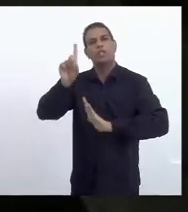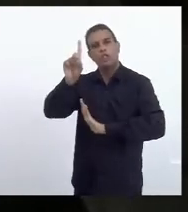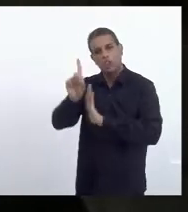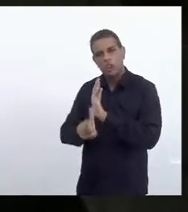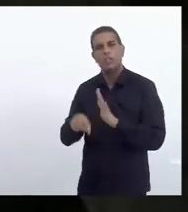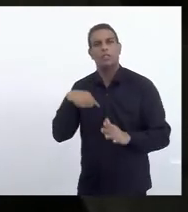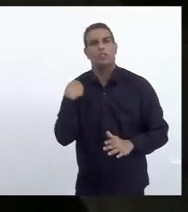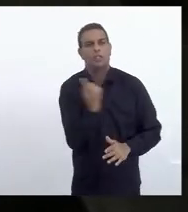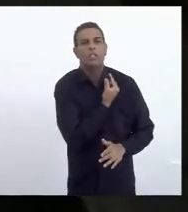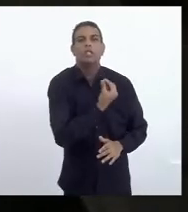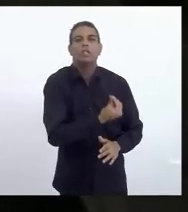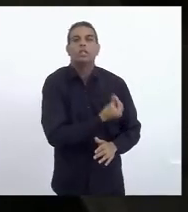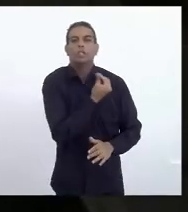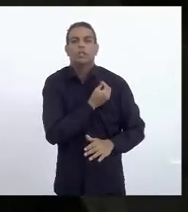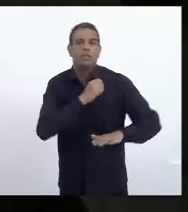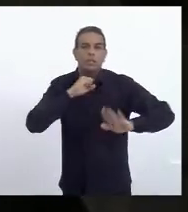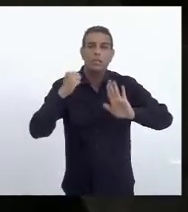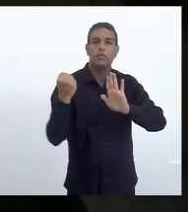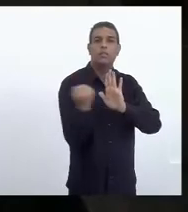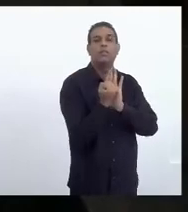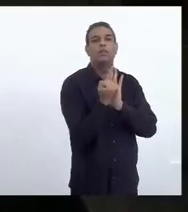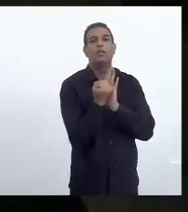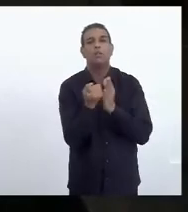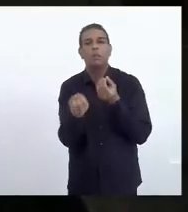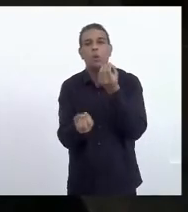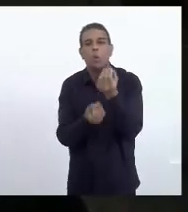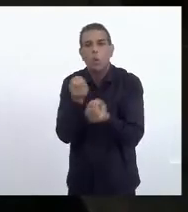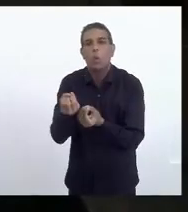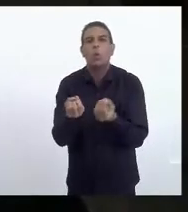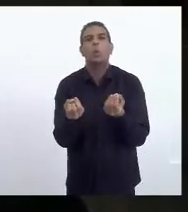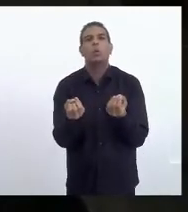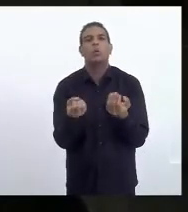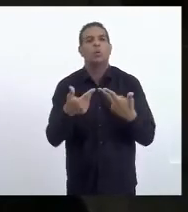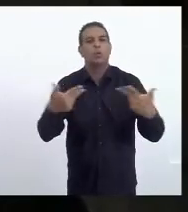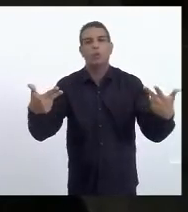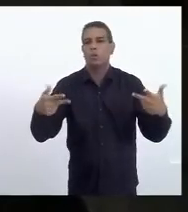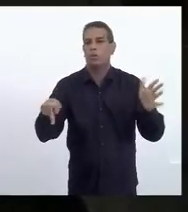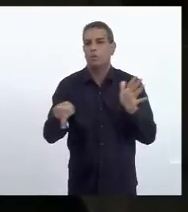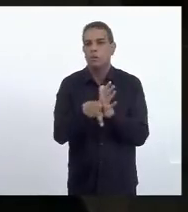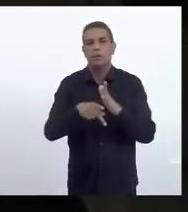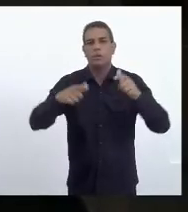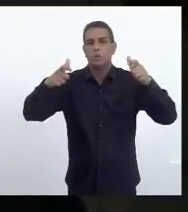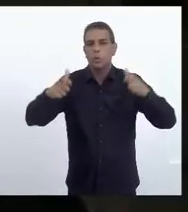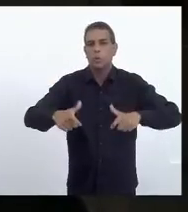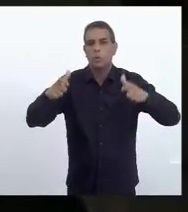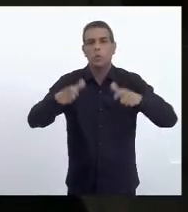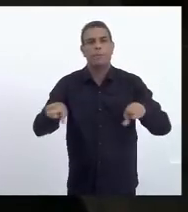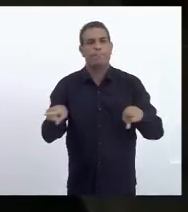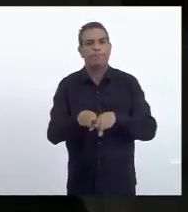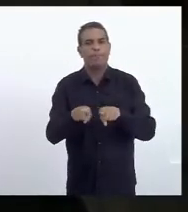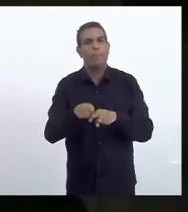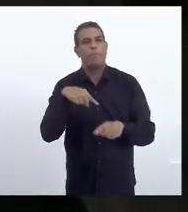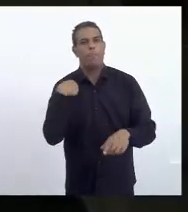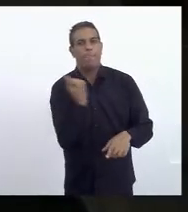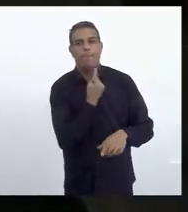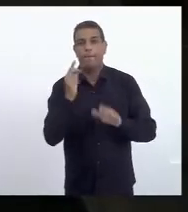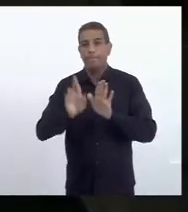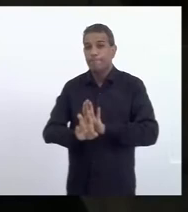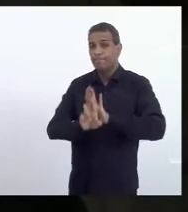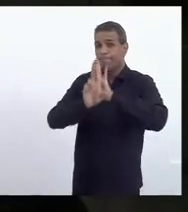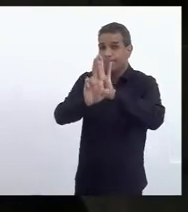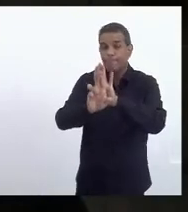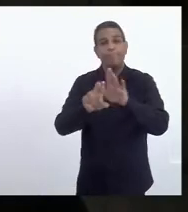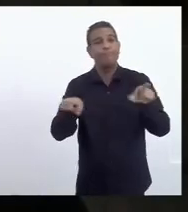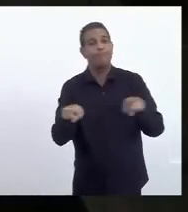que foi o marco o ponto alto o ponto alto da abertura da Copa 26 ate ai a nossa representante